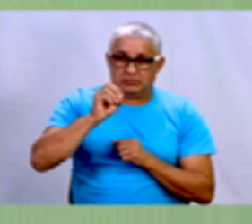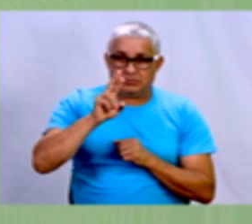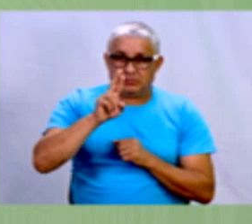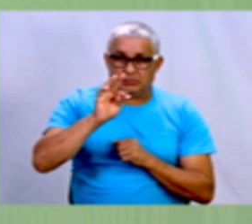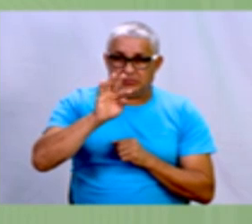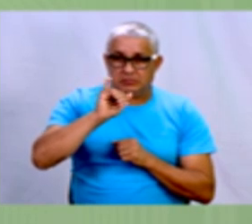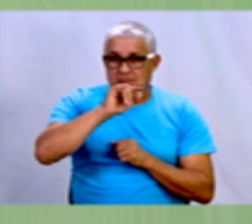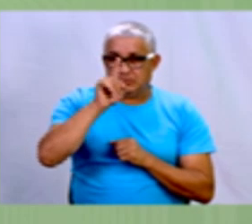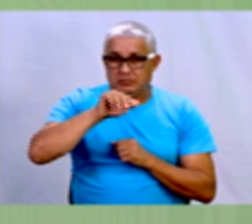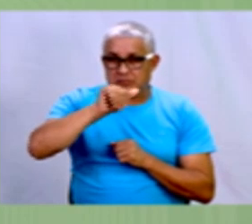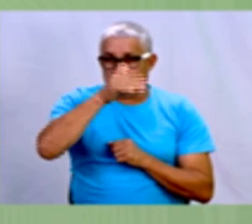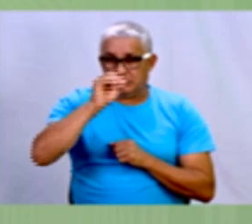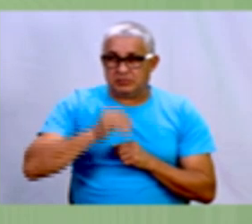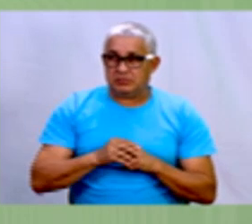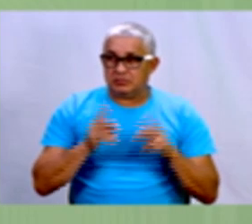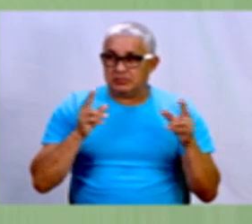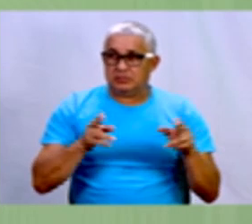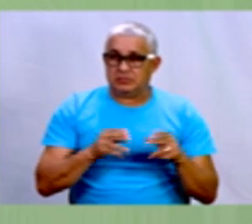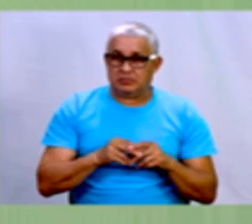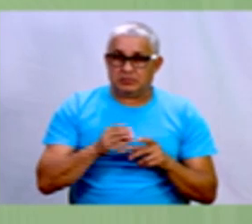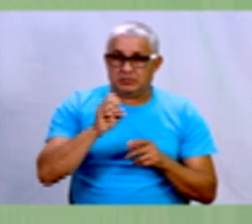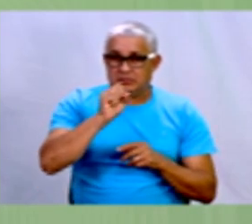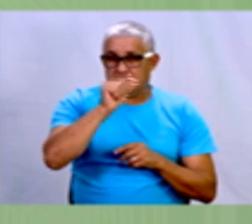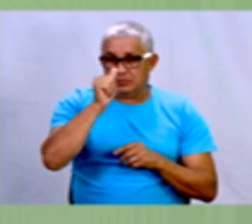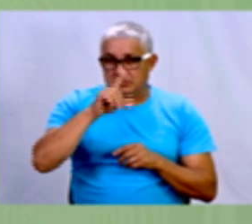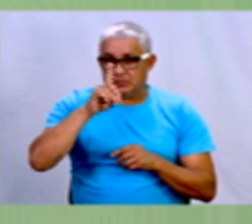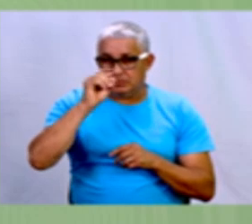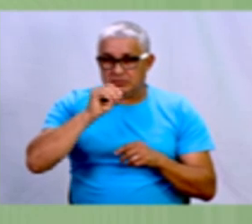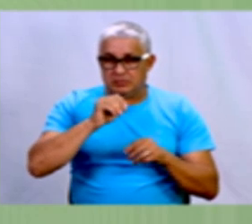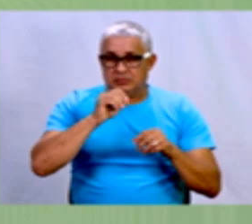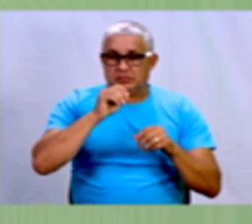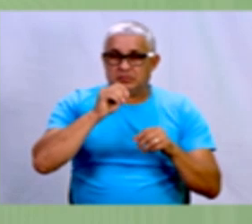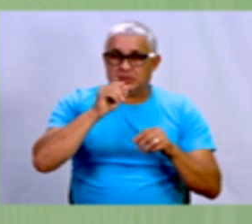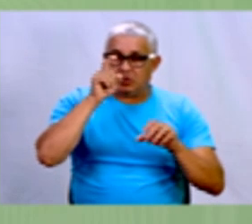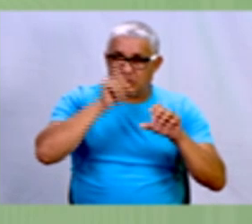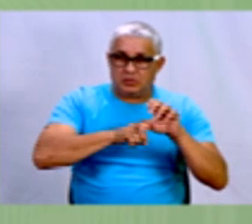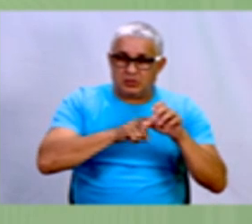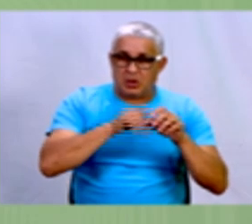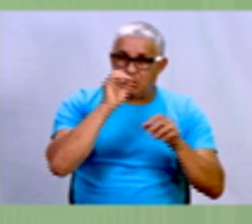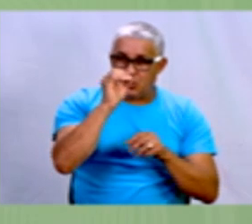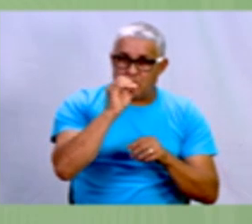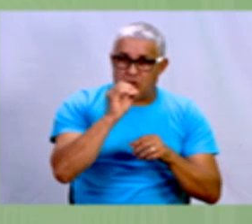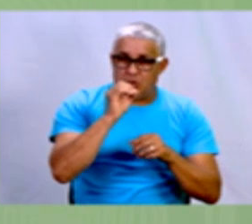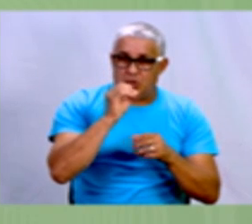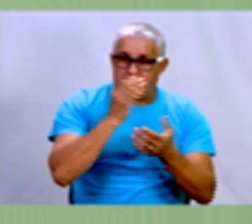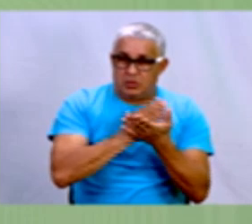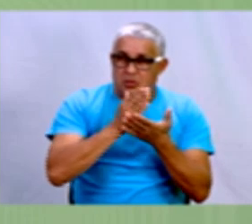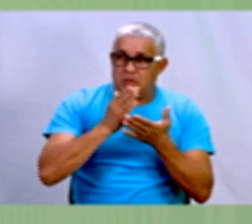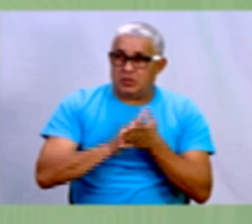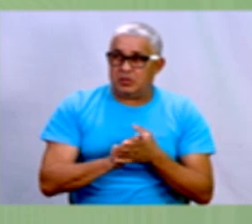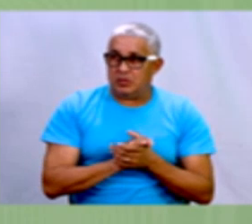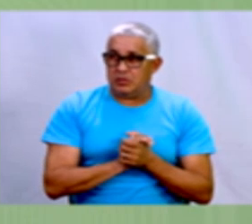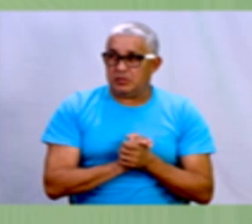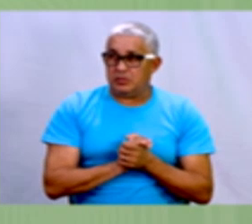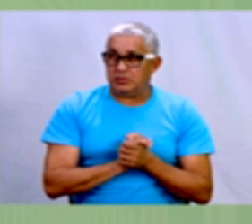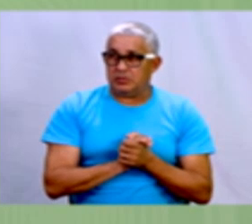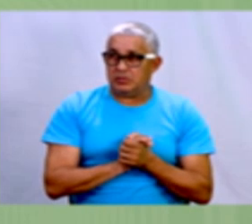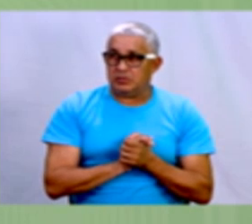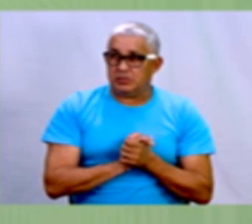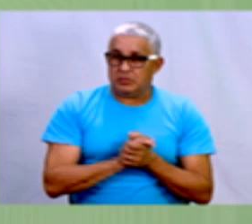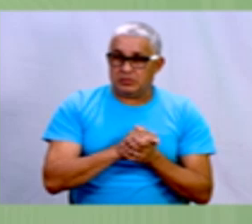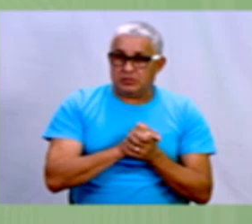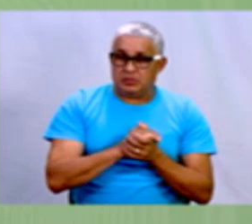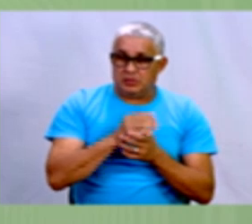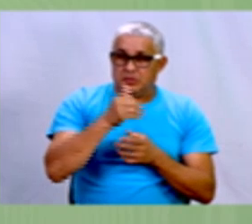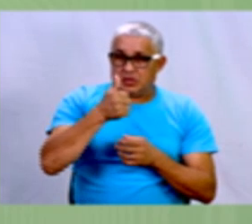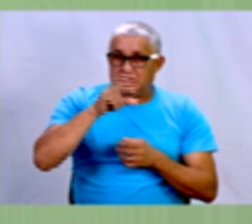a amortização é igual a saldo devedor no período 0 sobre o número de períodos. O meu saldo devedor no período 0 é 150 mil,